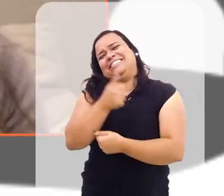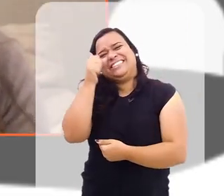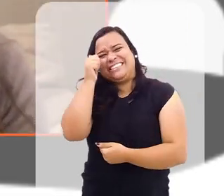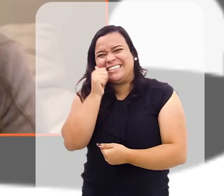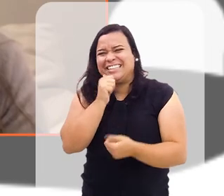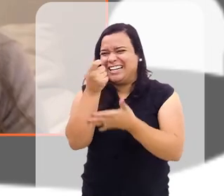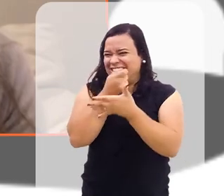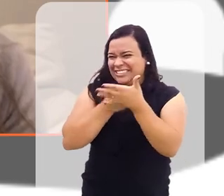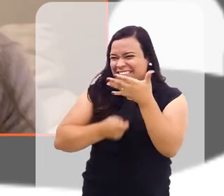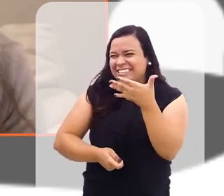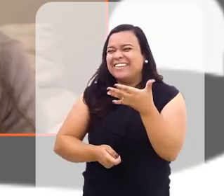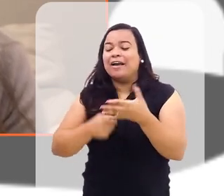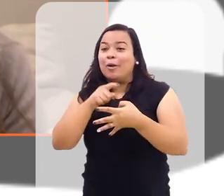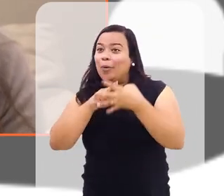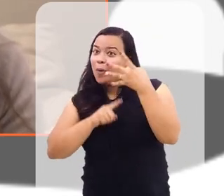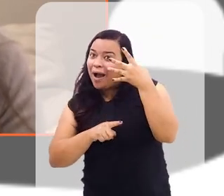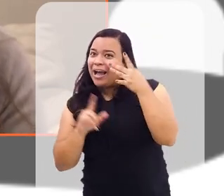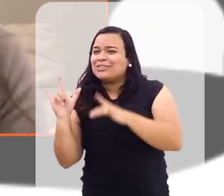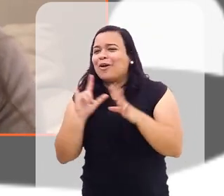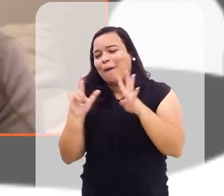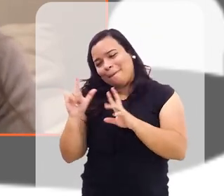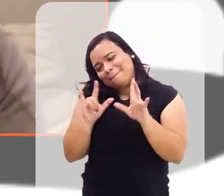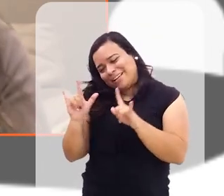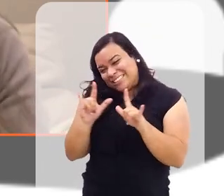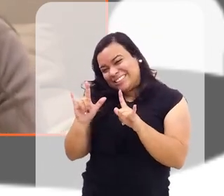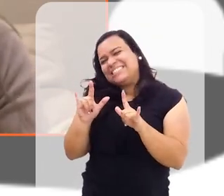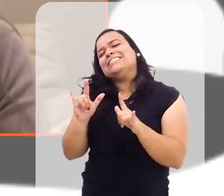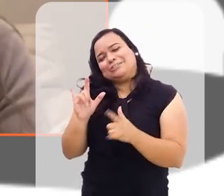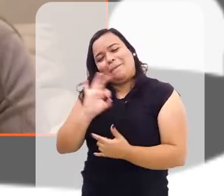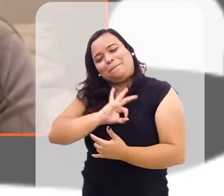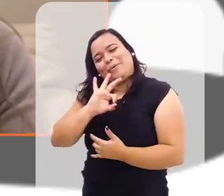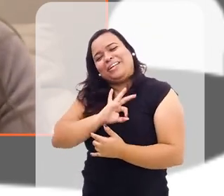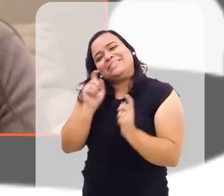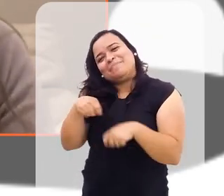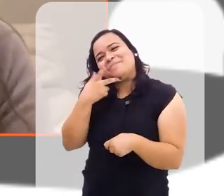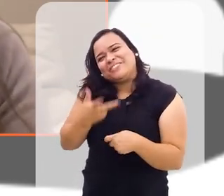dessa escritora de 4 romances policiais, pode-se dizer